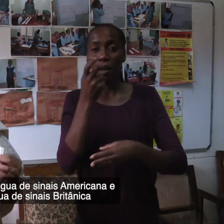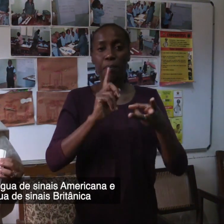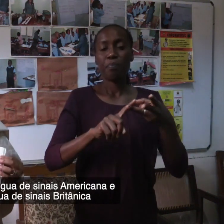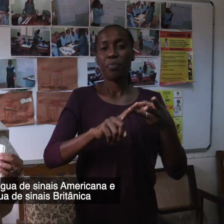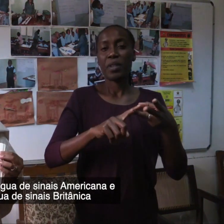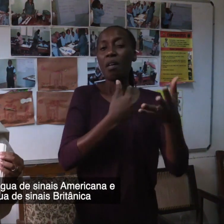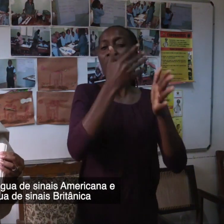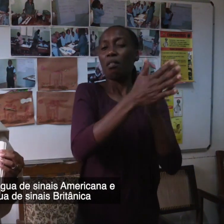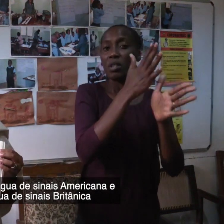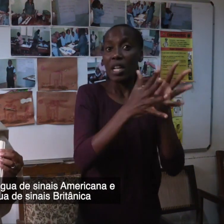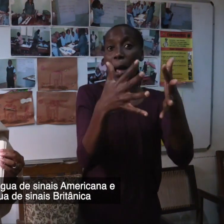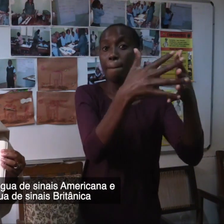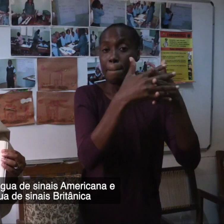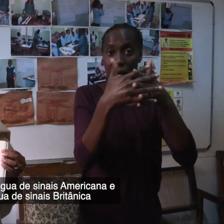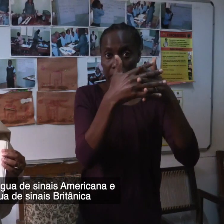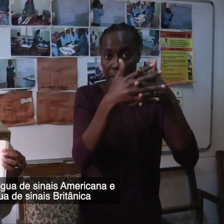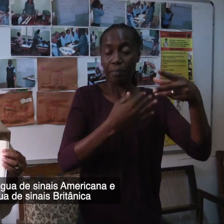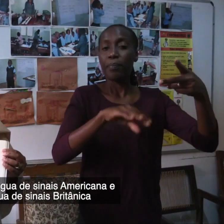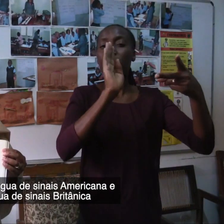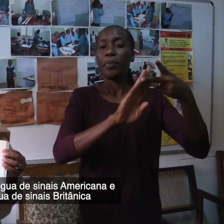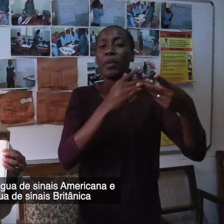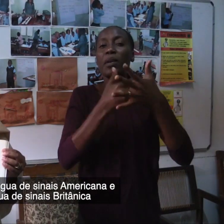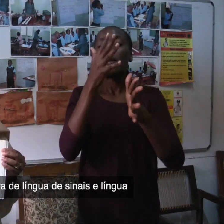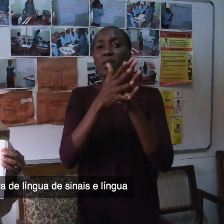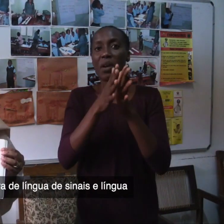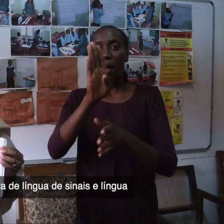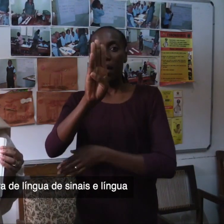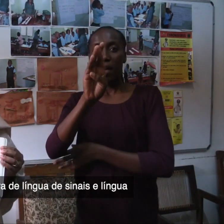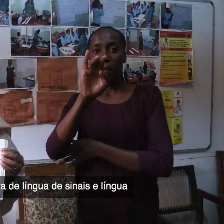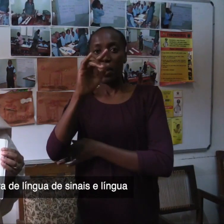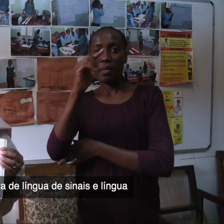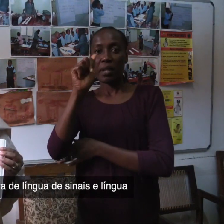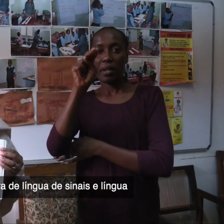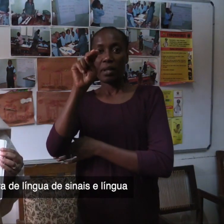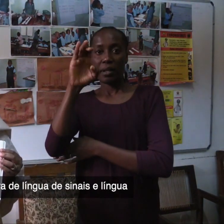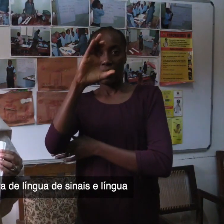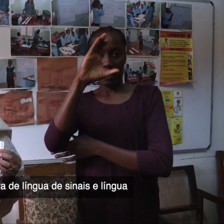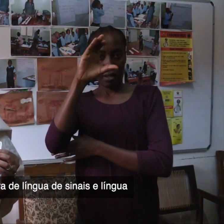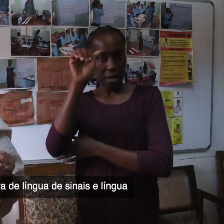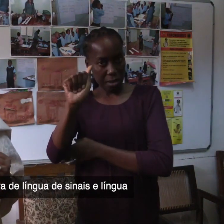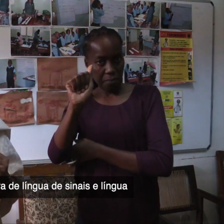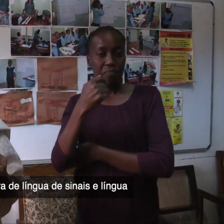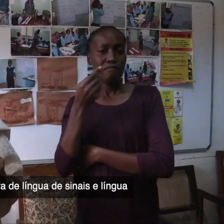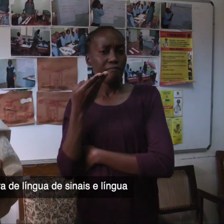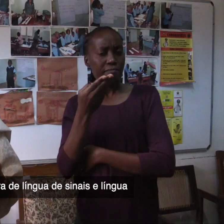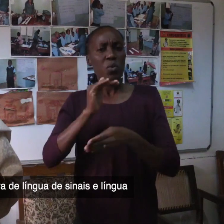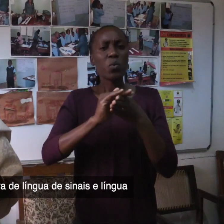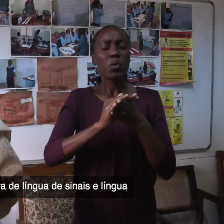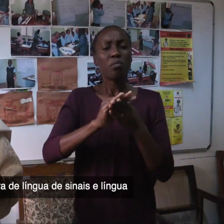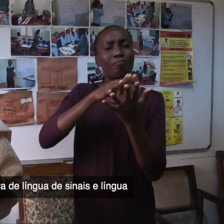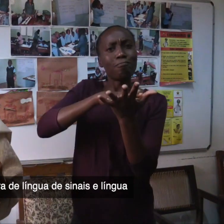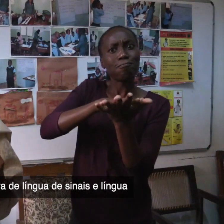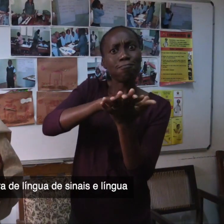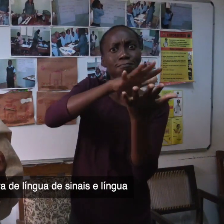americana, língua de sinais britânica. E isto serve para consciencializar ao mundo